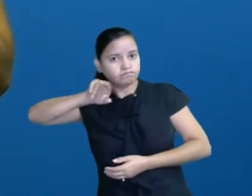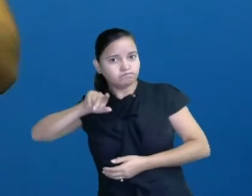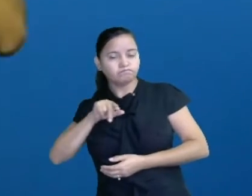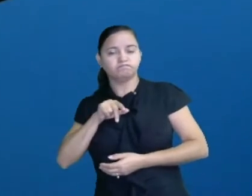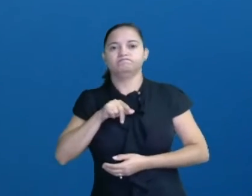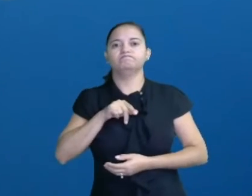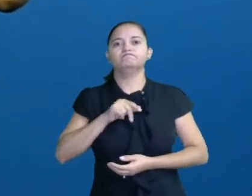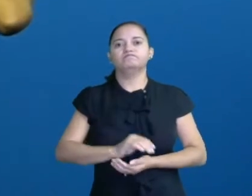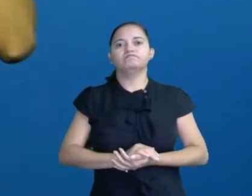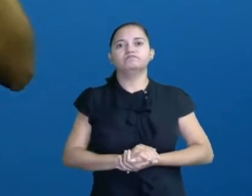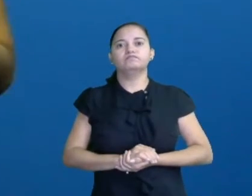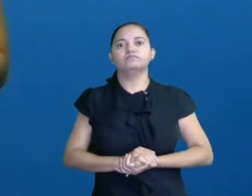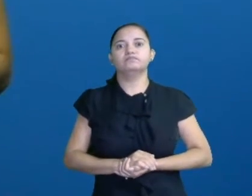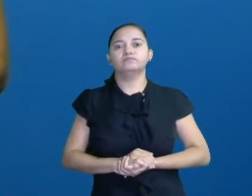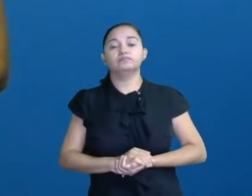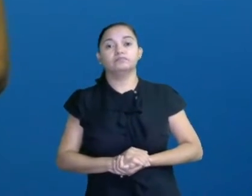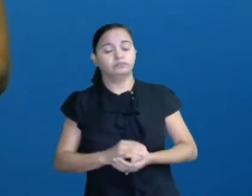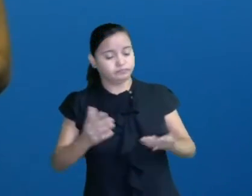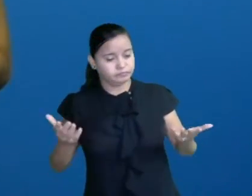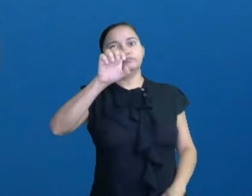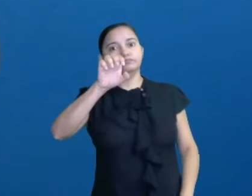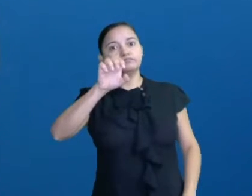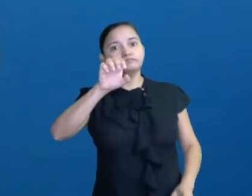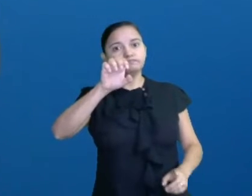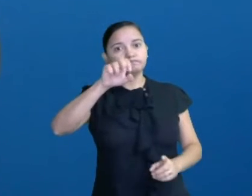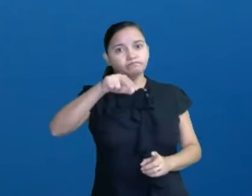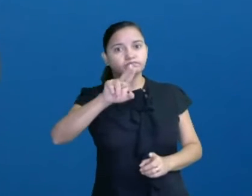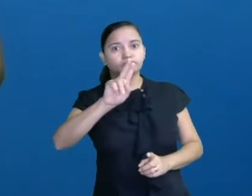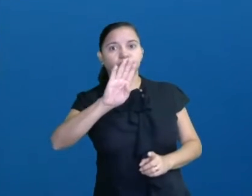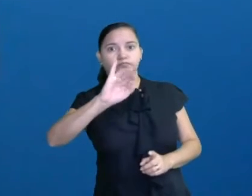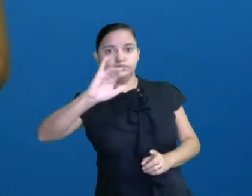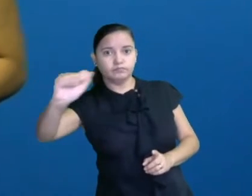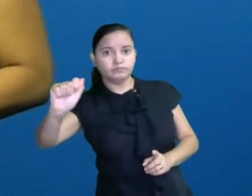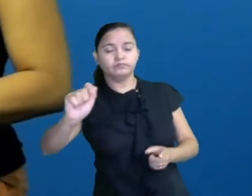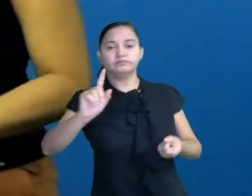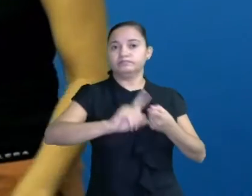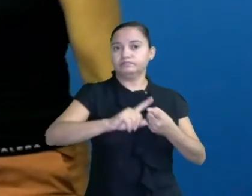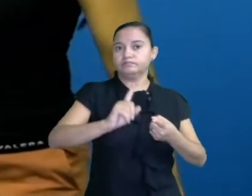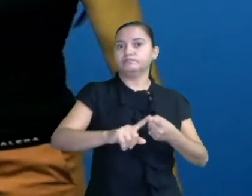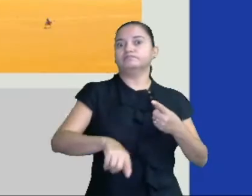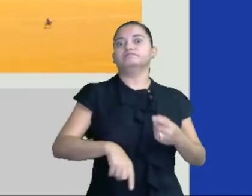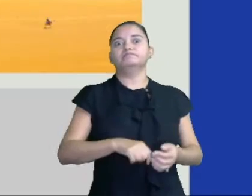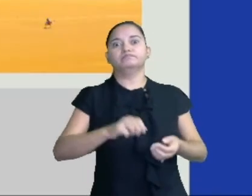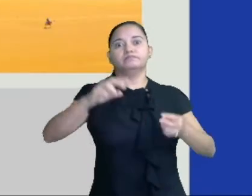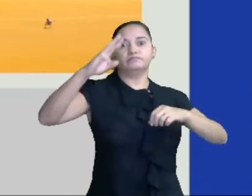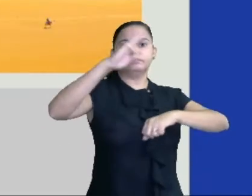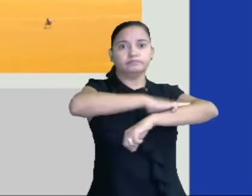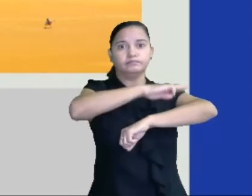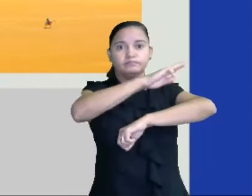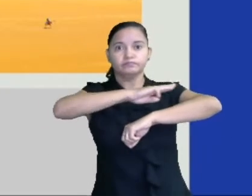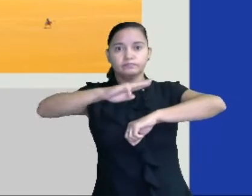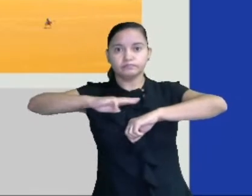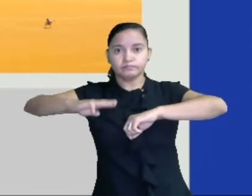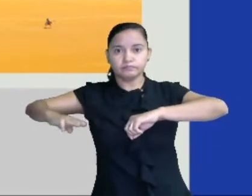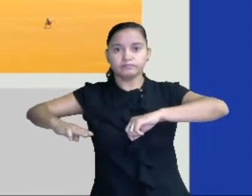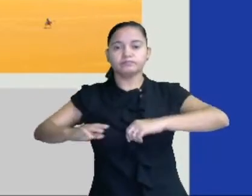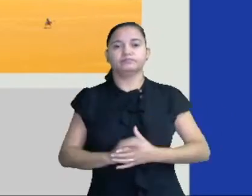as sociedades ou civilizações que consideramos ou que denominamos de